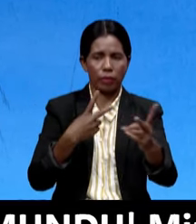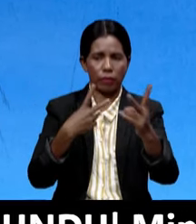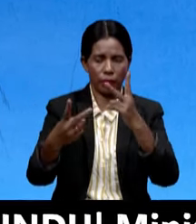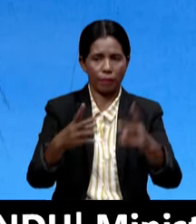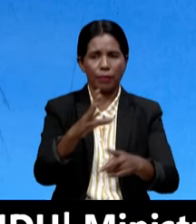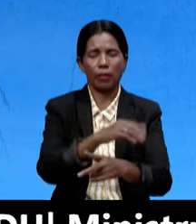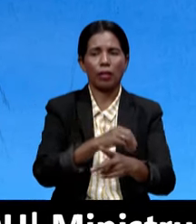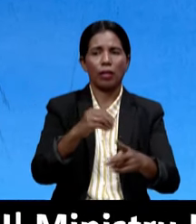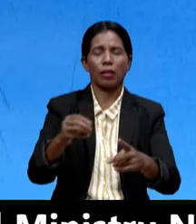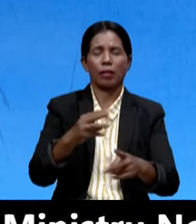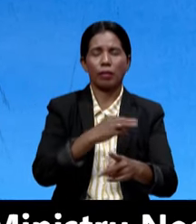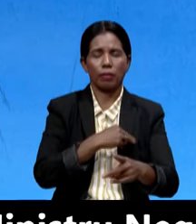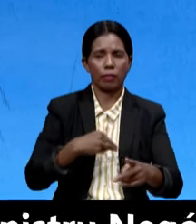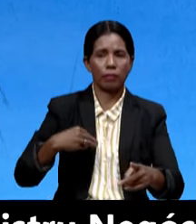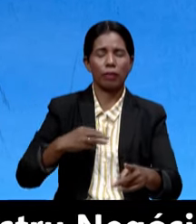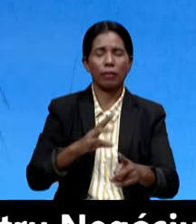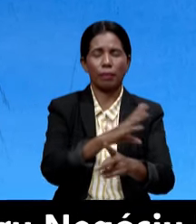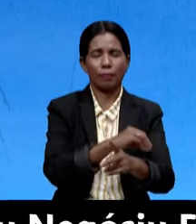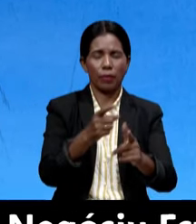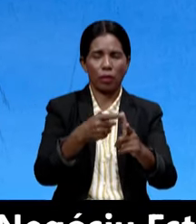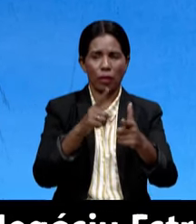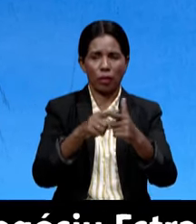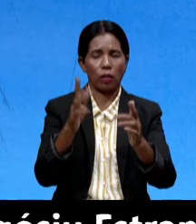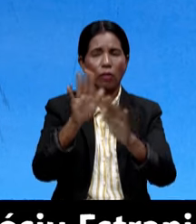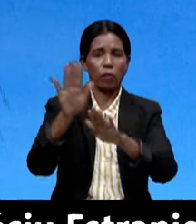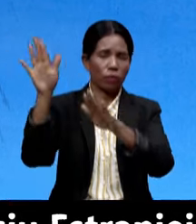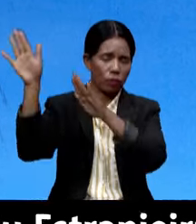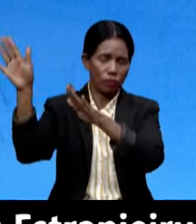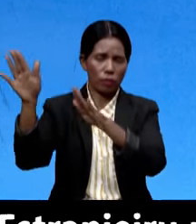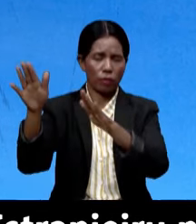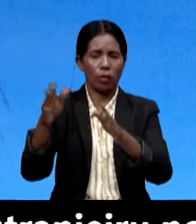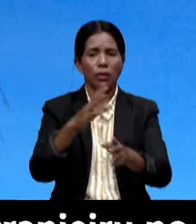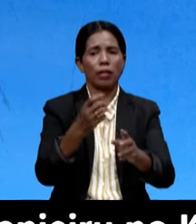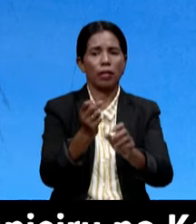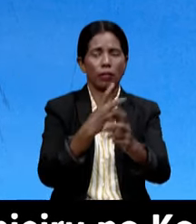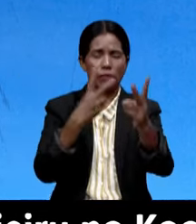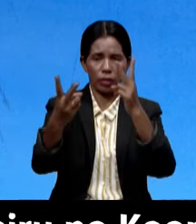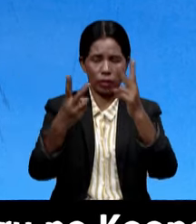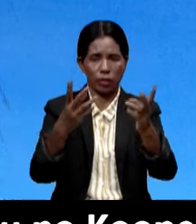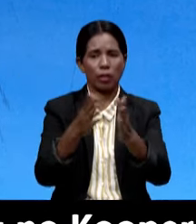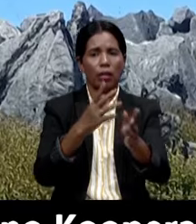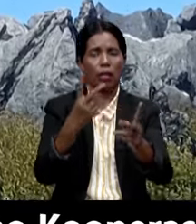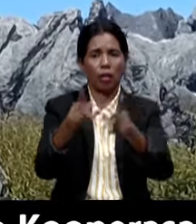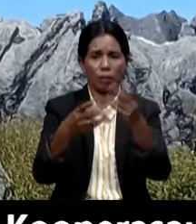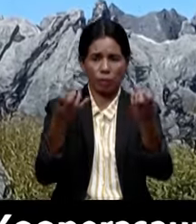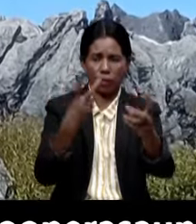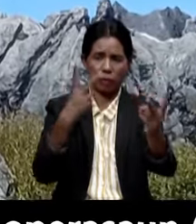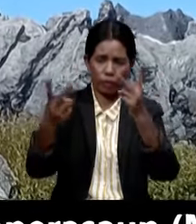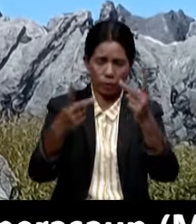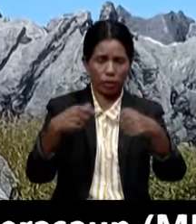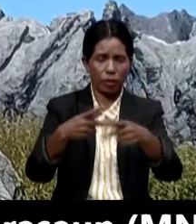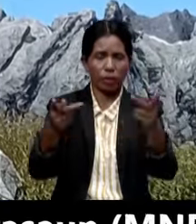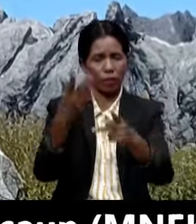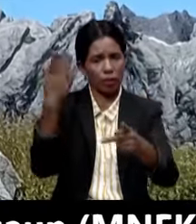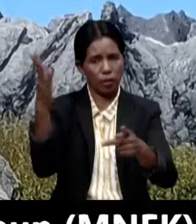Cristo Liurai Matibian e a potencialidade nebe bo teves onde atrai turistas siro ba visita e a fatin refere onde